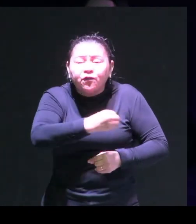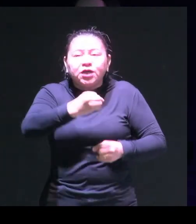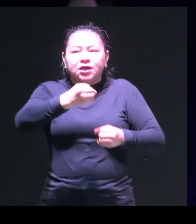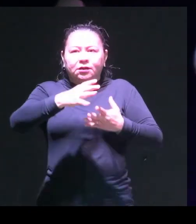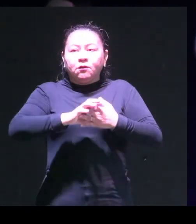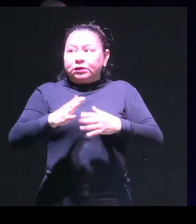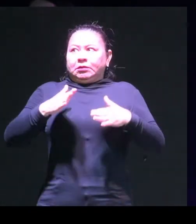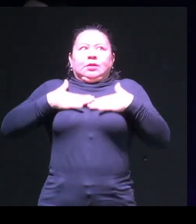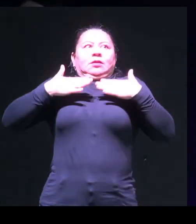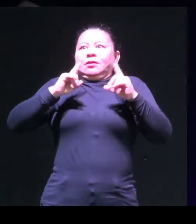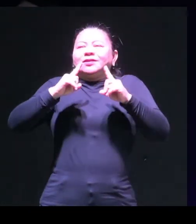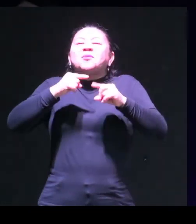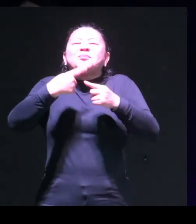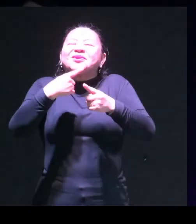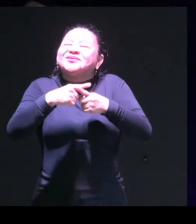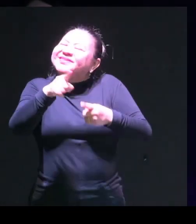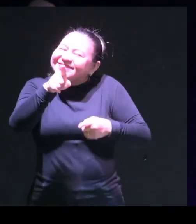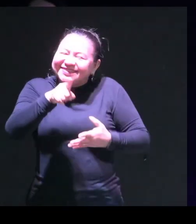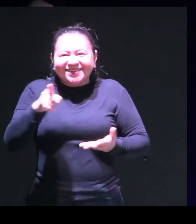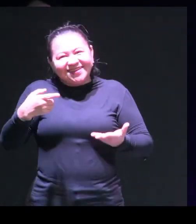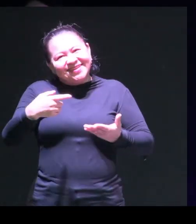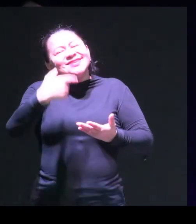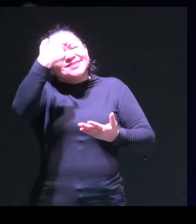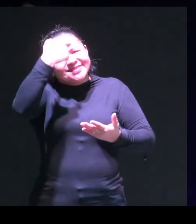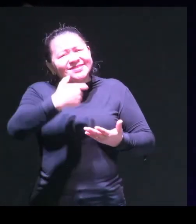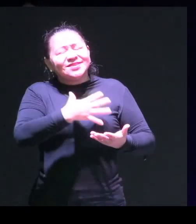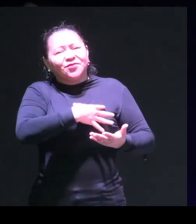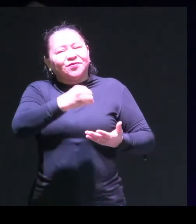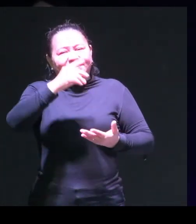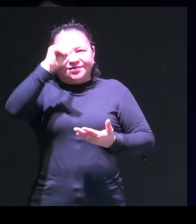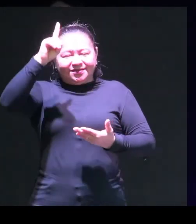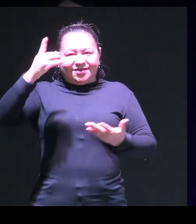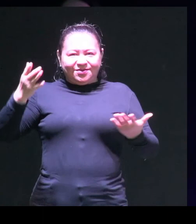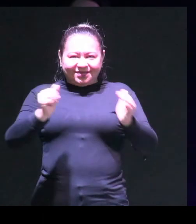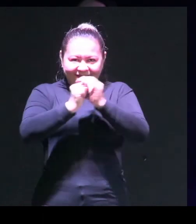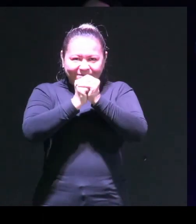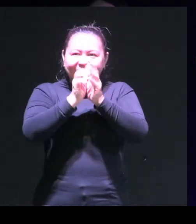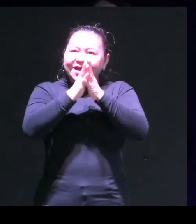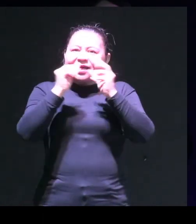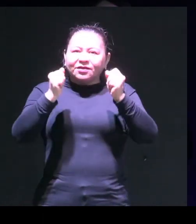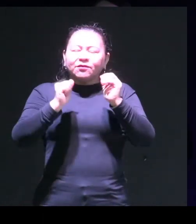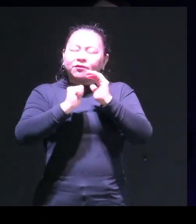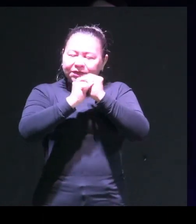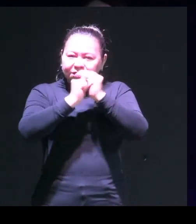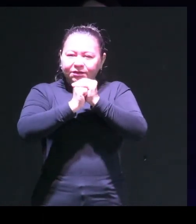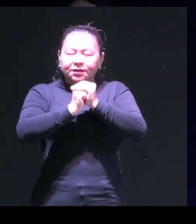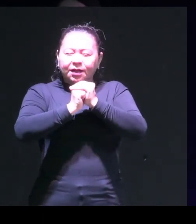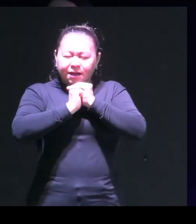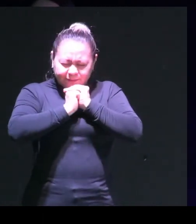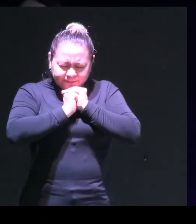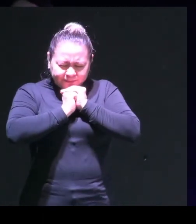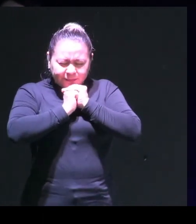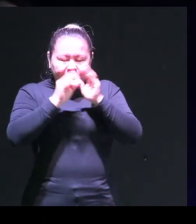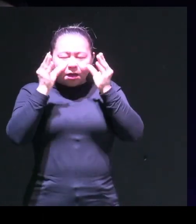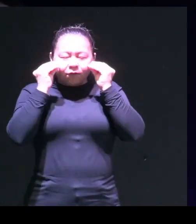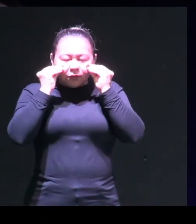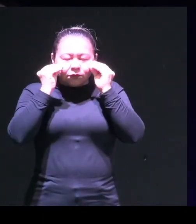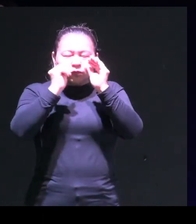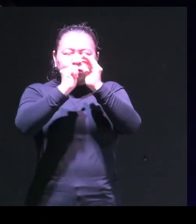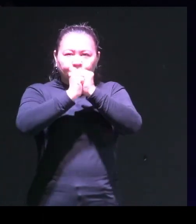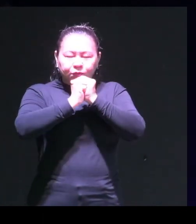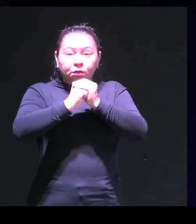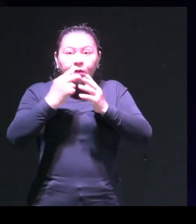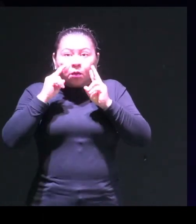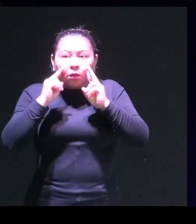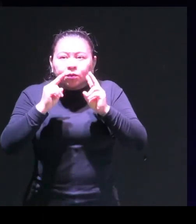ser surpreendidos, porque vocês são filhos de Deus, aleluia! Vamos fazer uma oração, feche seus olhos,